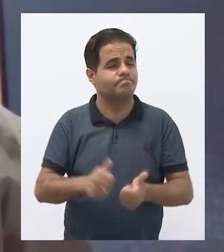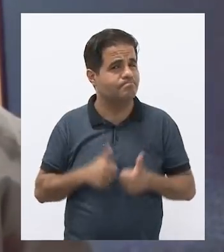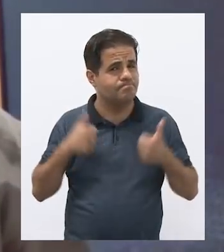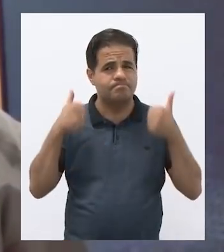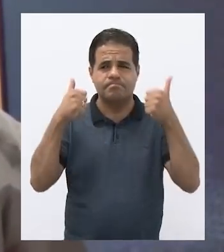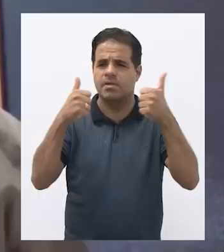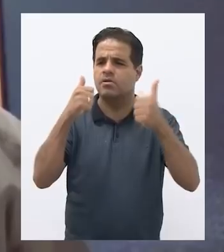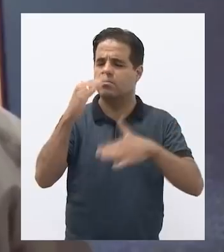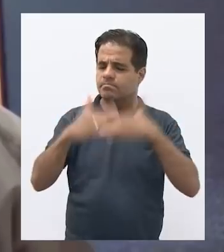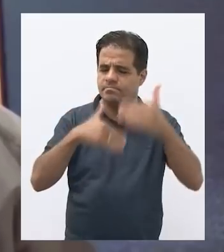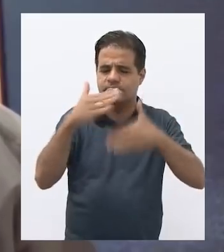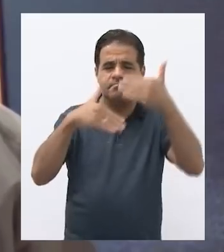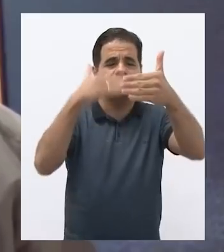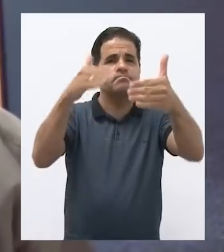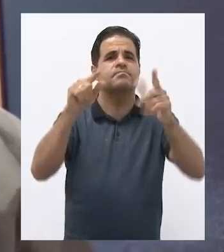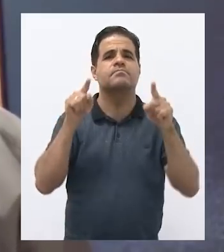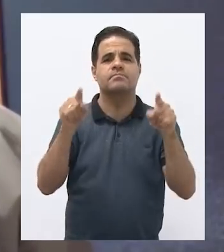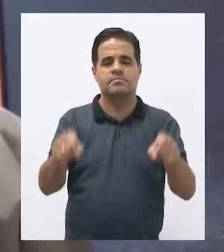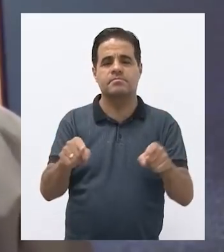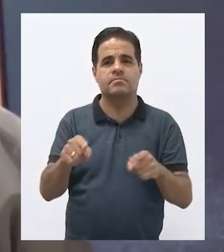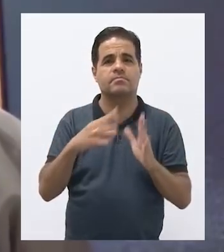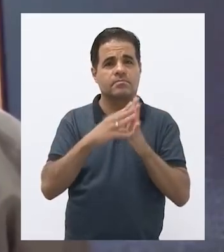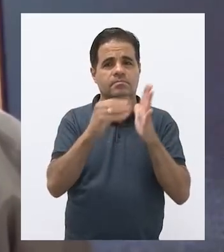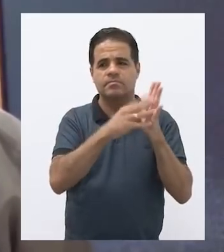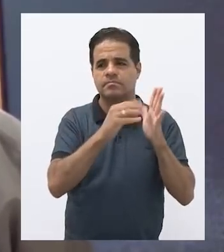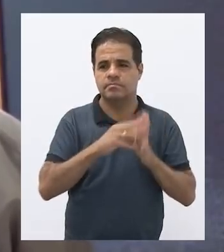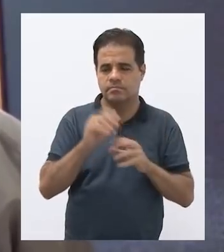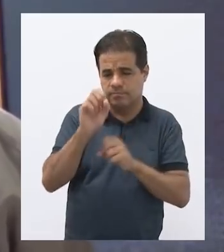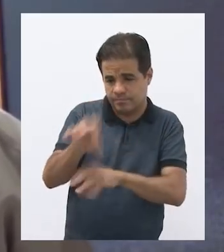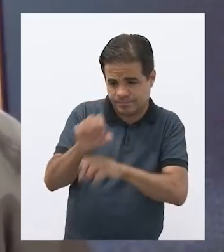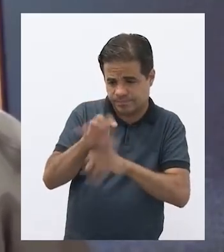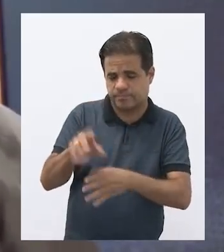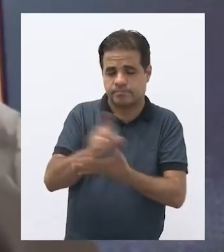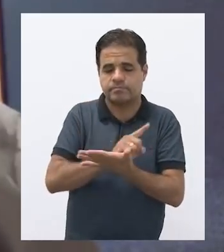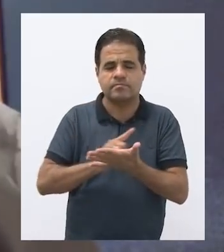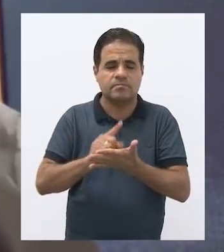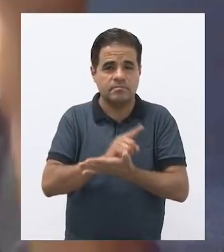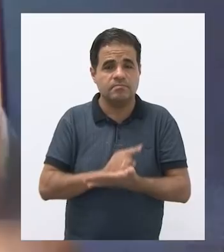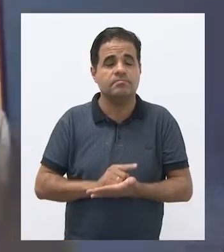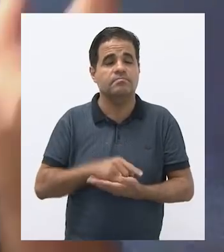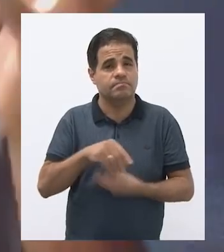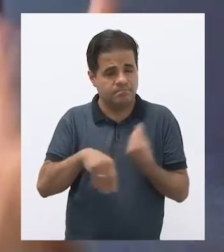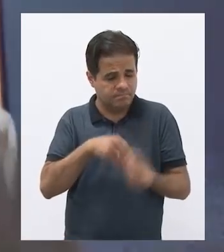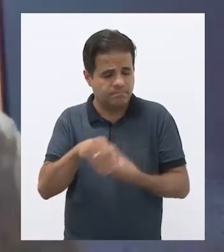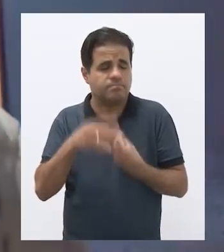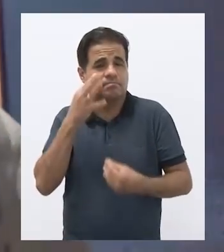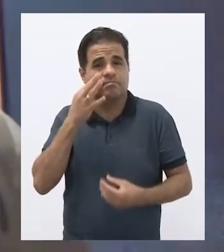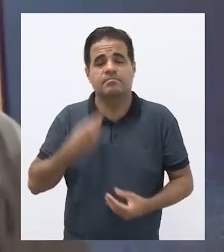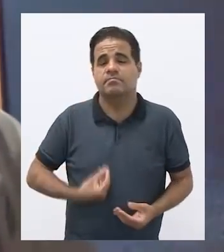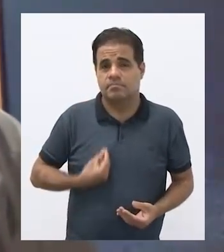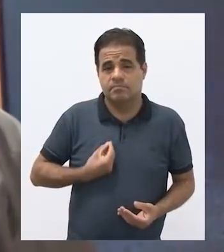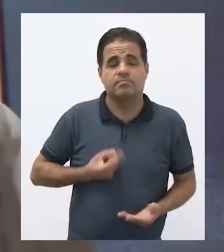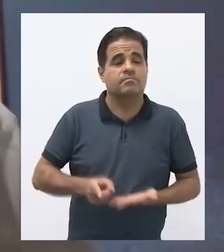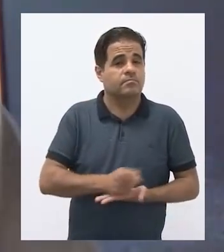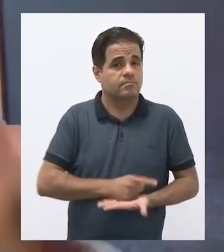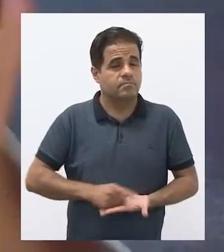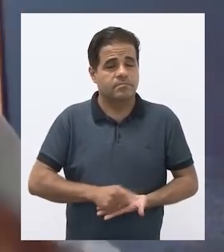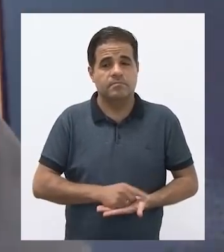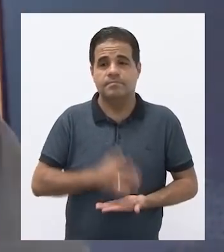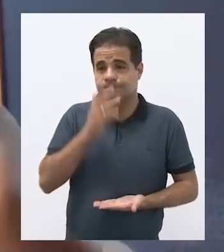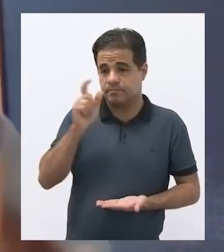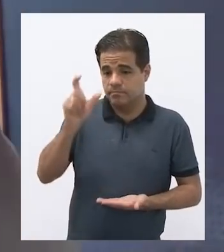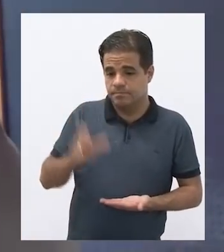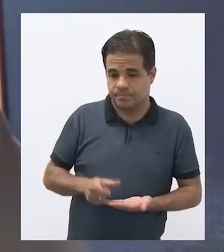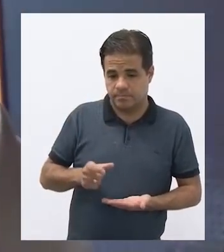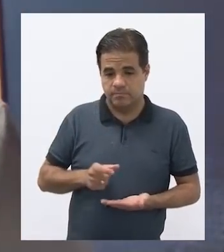melhor desempenham no modelo de ensino mais digitalizado, que mistura o presencial com o digital. O cara que está no